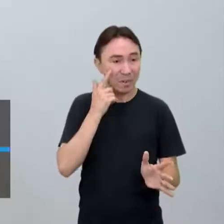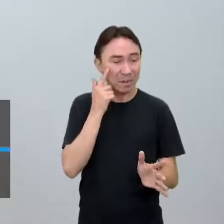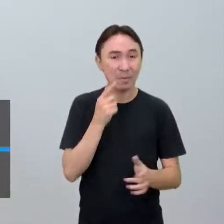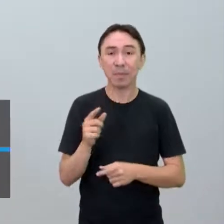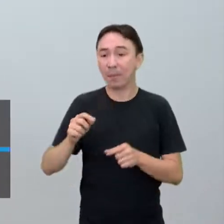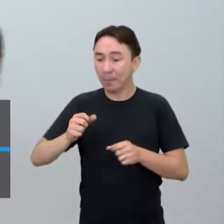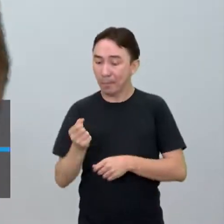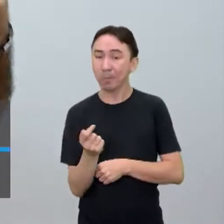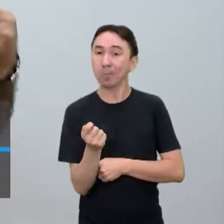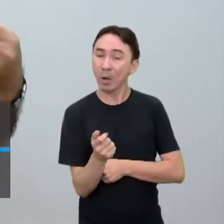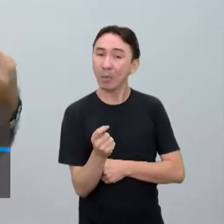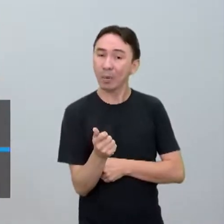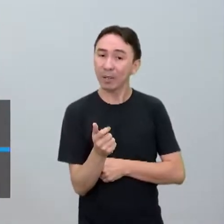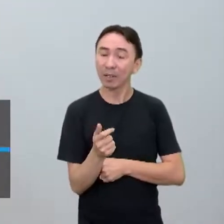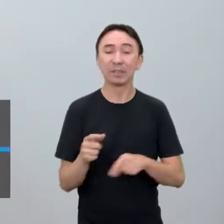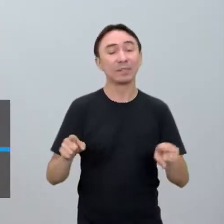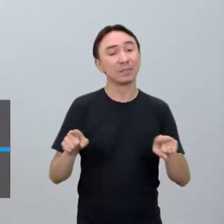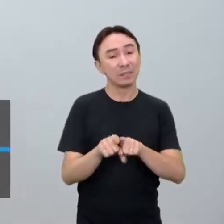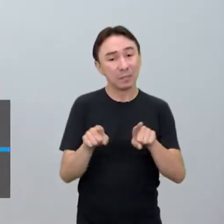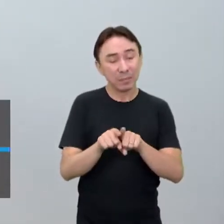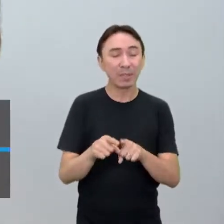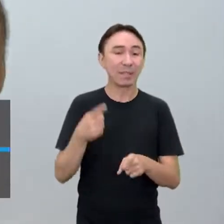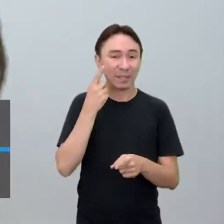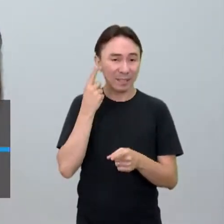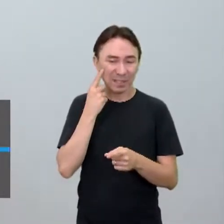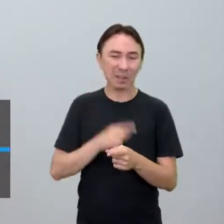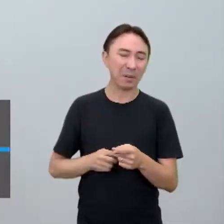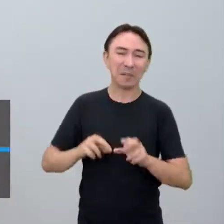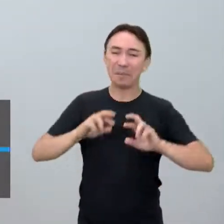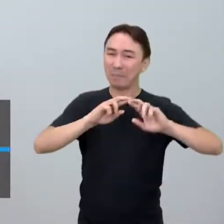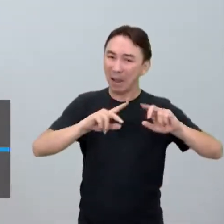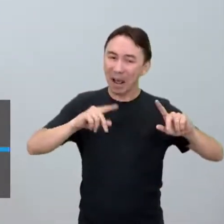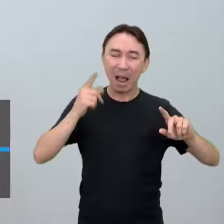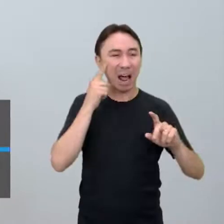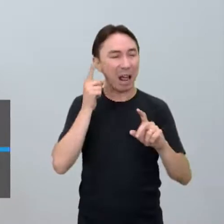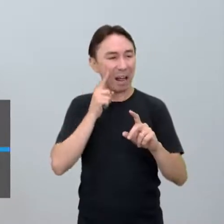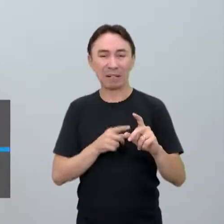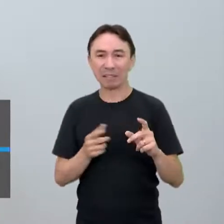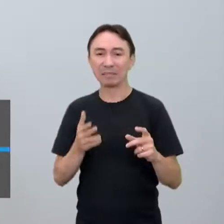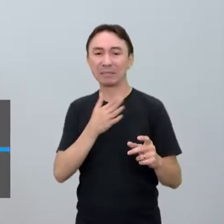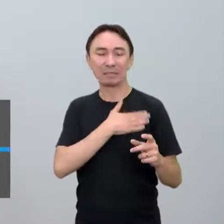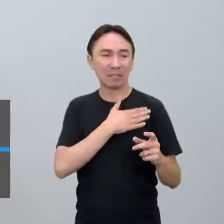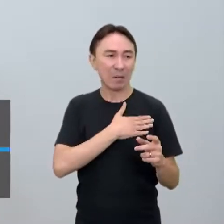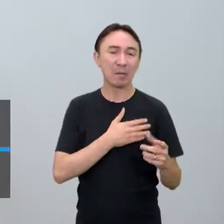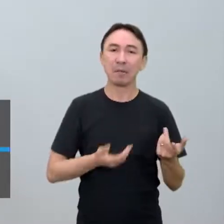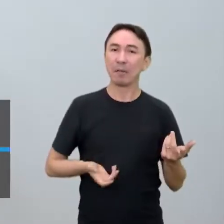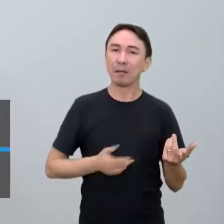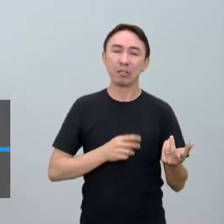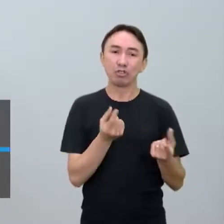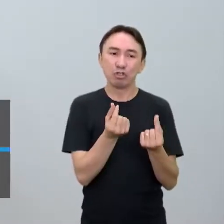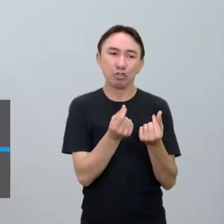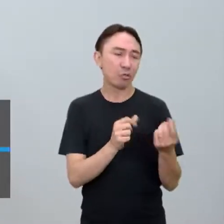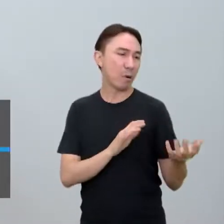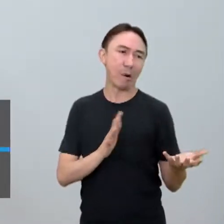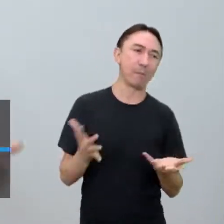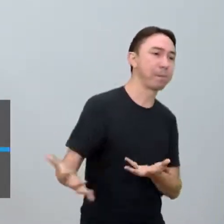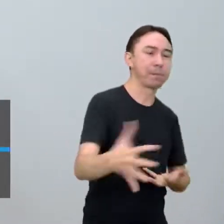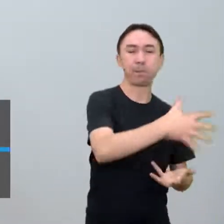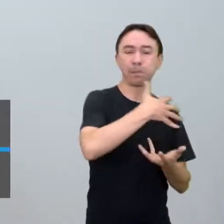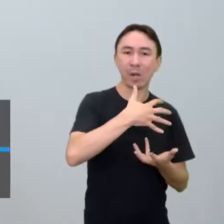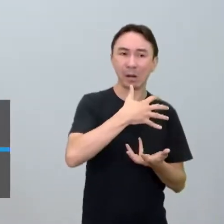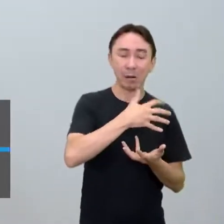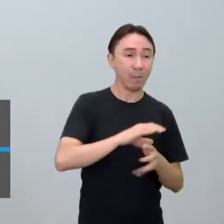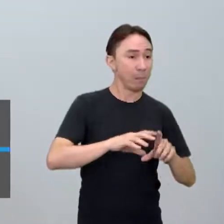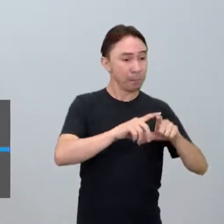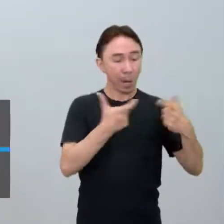se apropriando de nacos muito maiores das verbas públicas, de